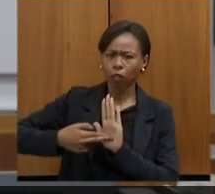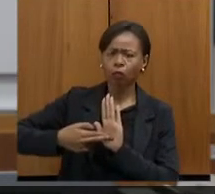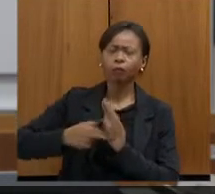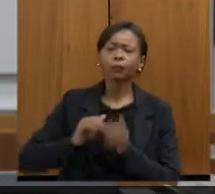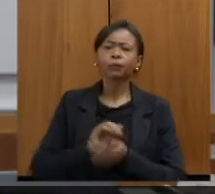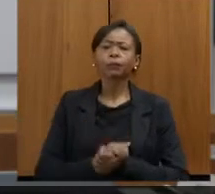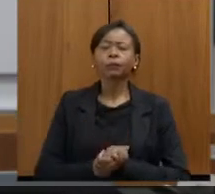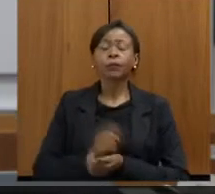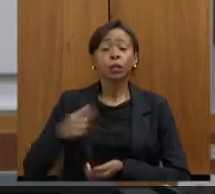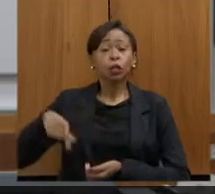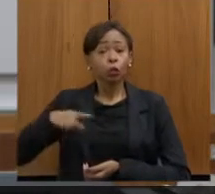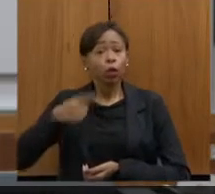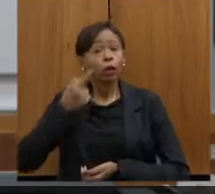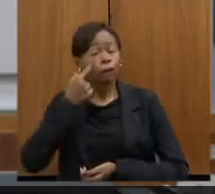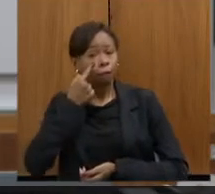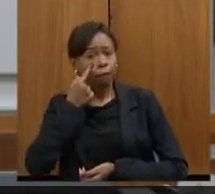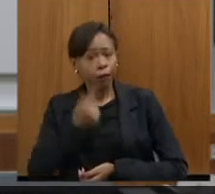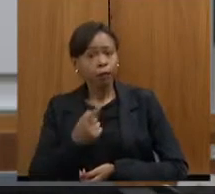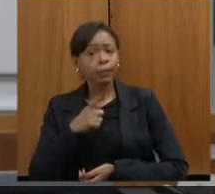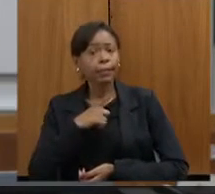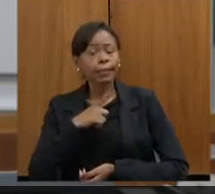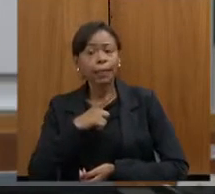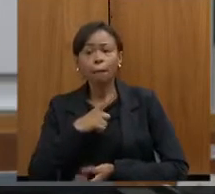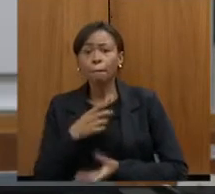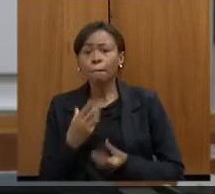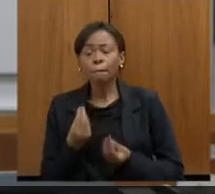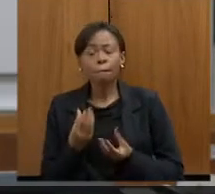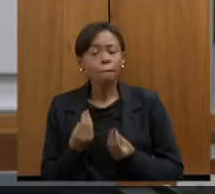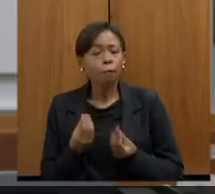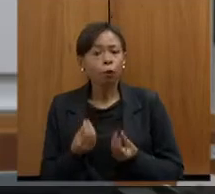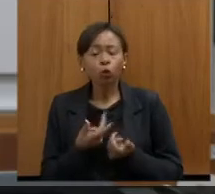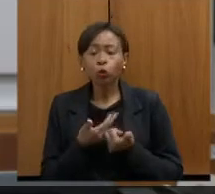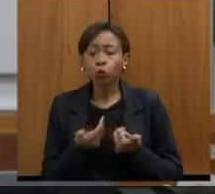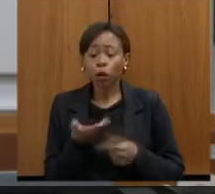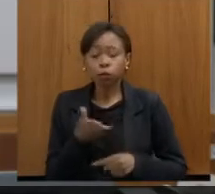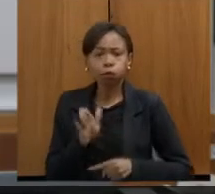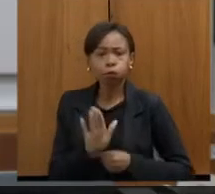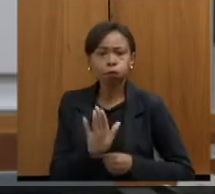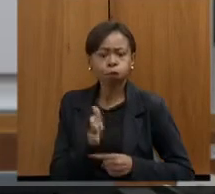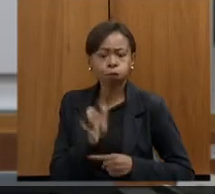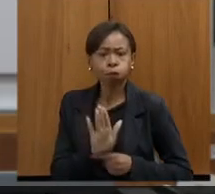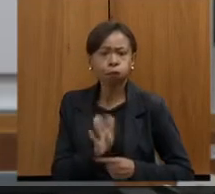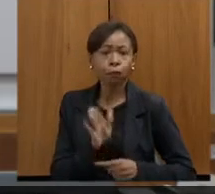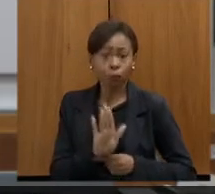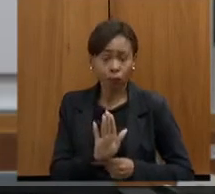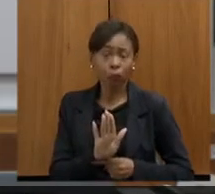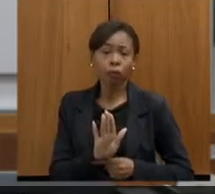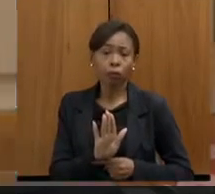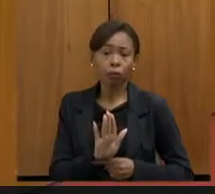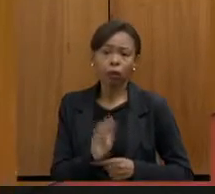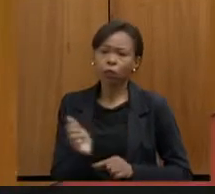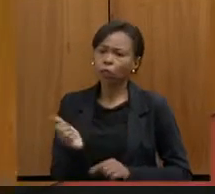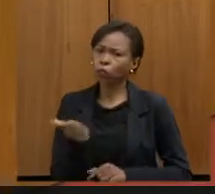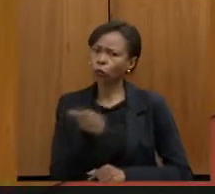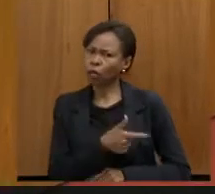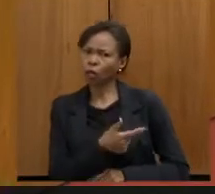a gente vê muito mais benefícios palpáveis do que somente a questão econômica.